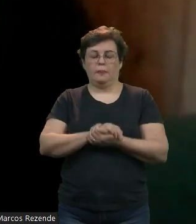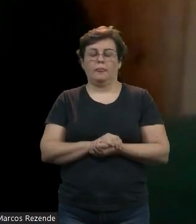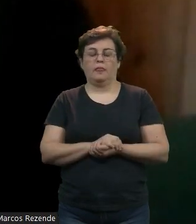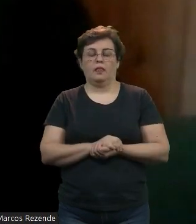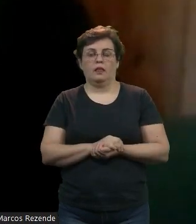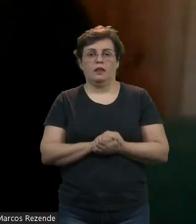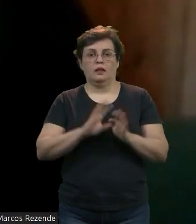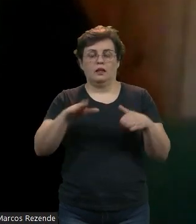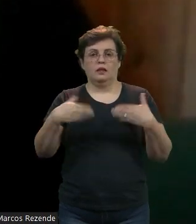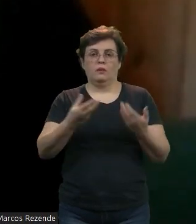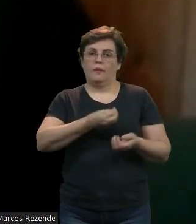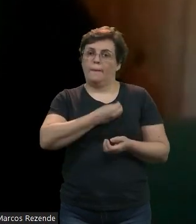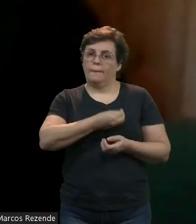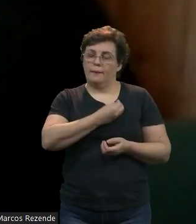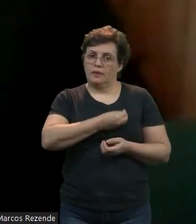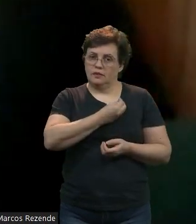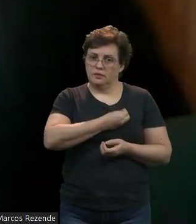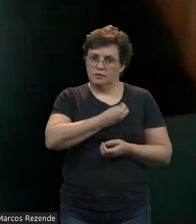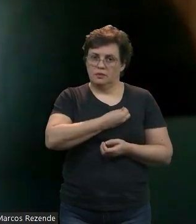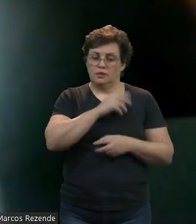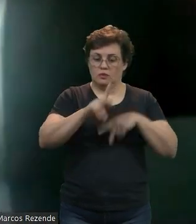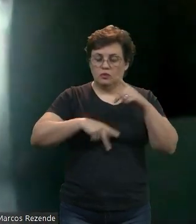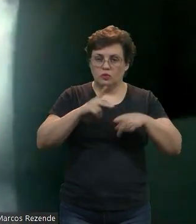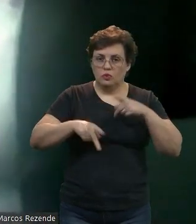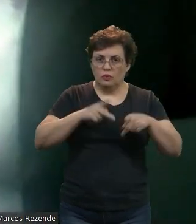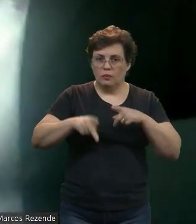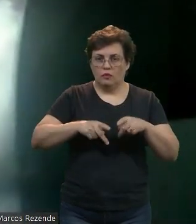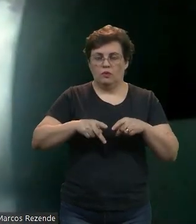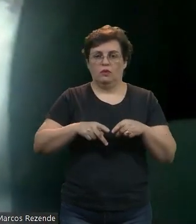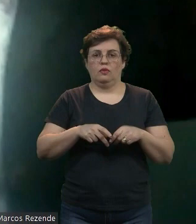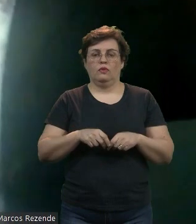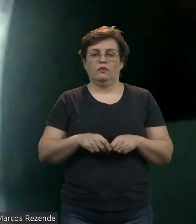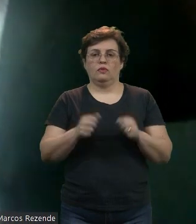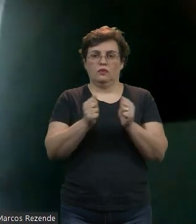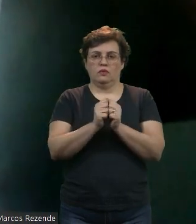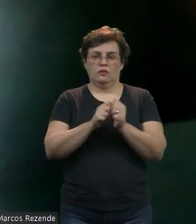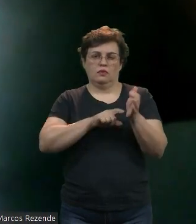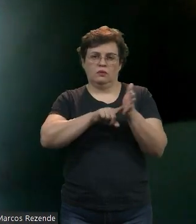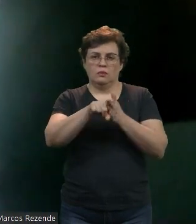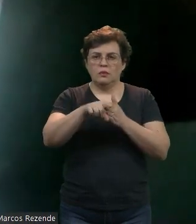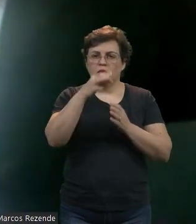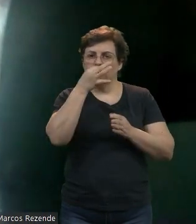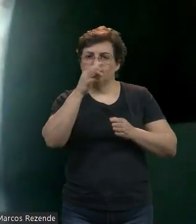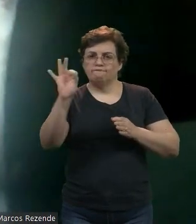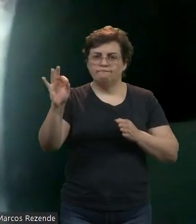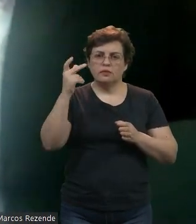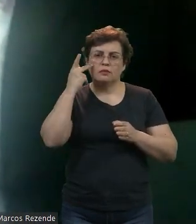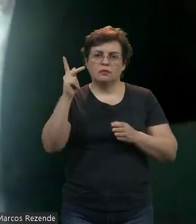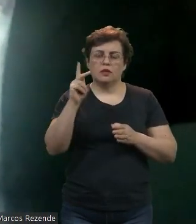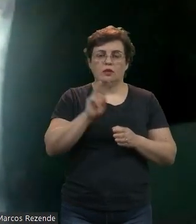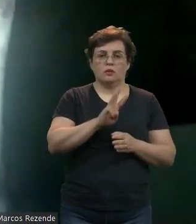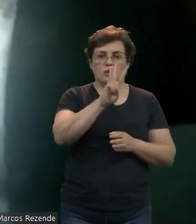ficando a participação popular garantida com perguntas e sugestões pelo e-mail